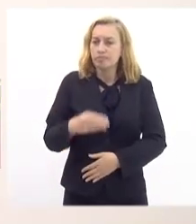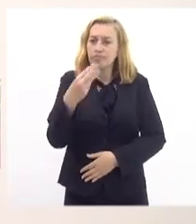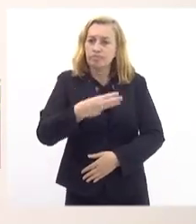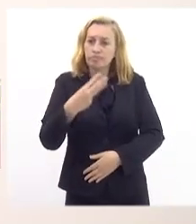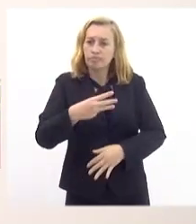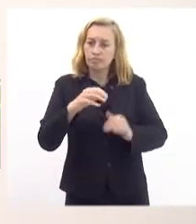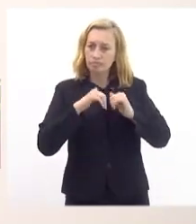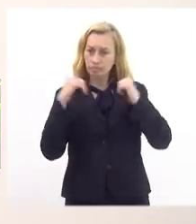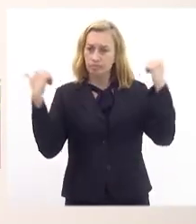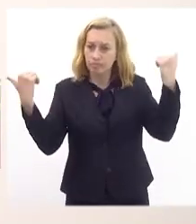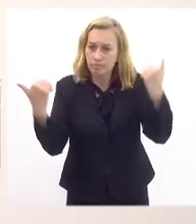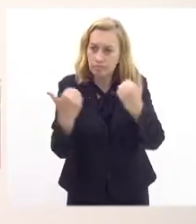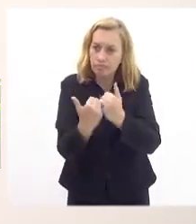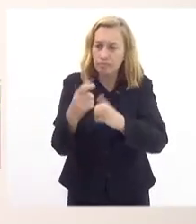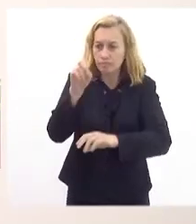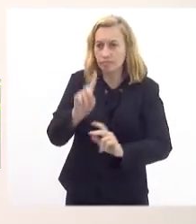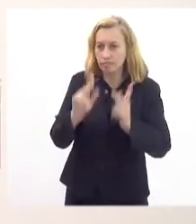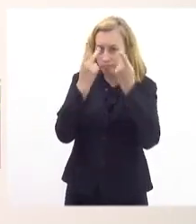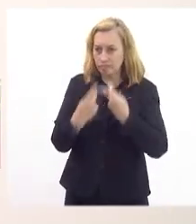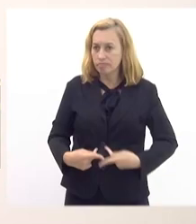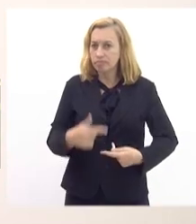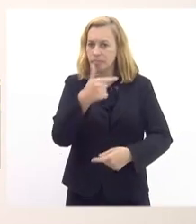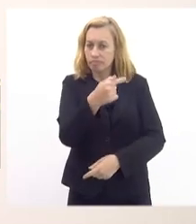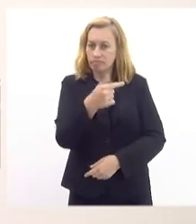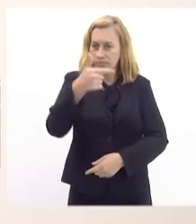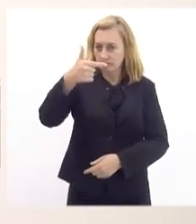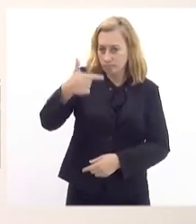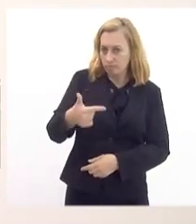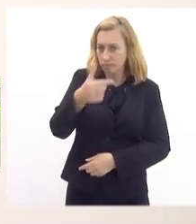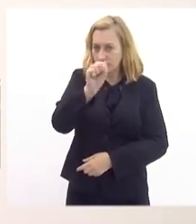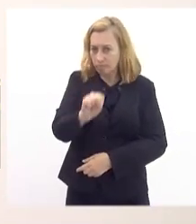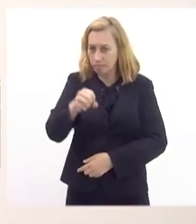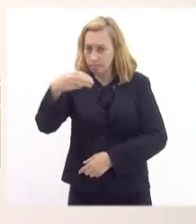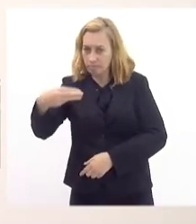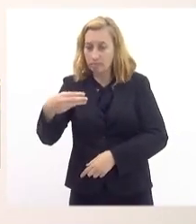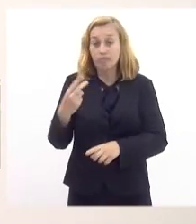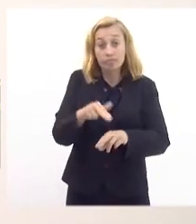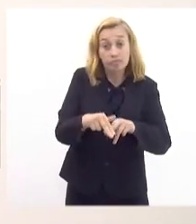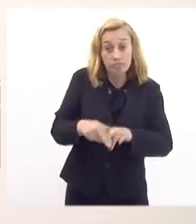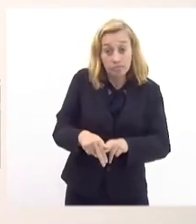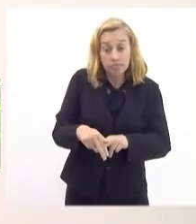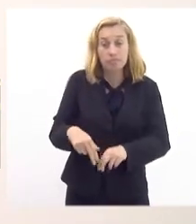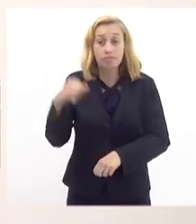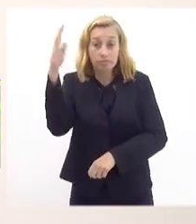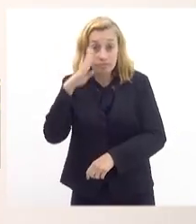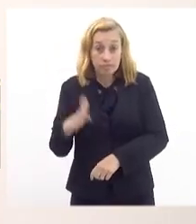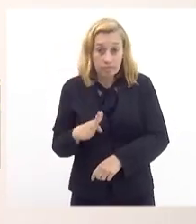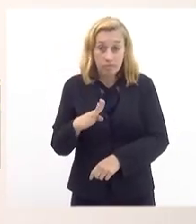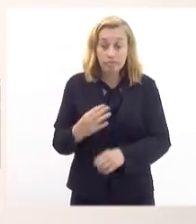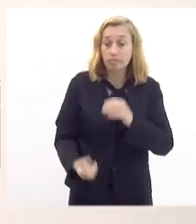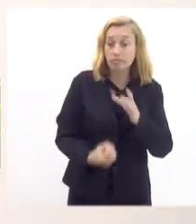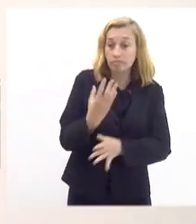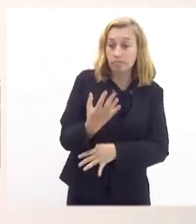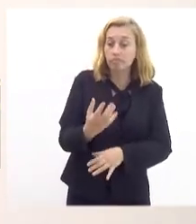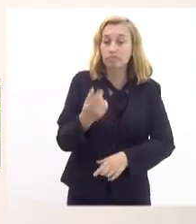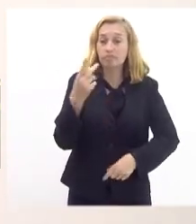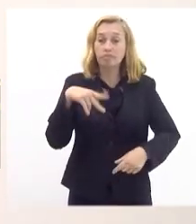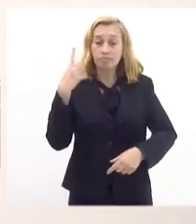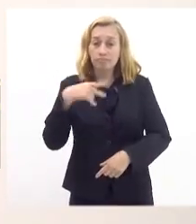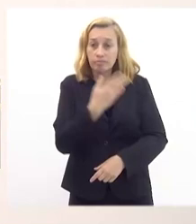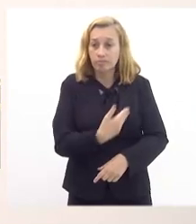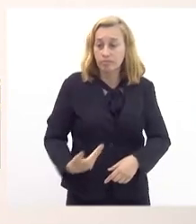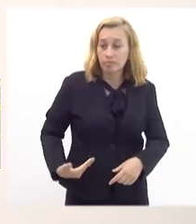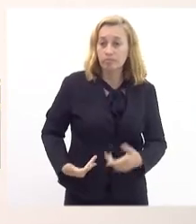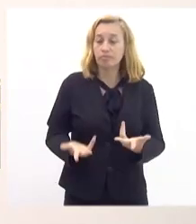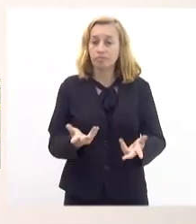terceira conferência das Nações Unidas sobre o direito do mar de 72/83 com isso por isso o Brasil instituiu uma política o óculos